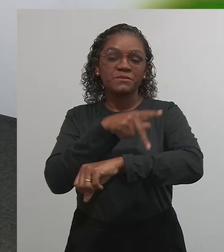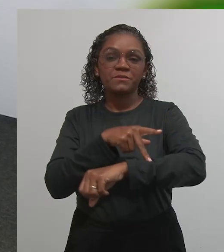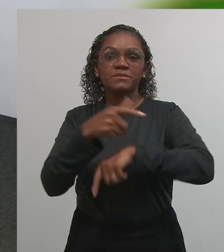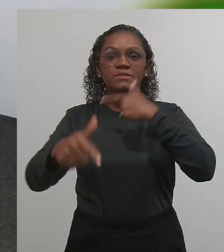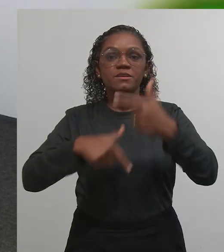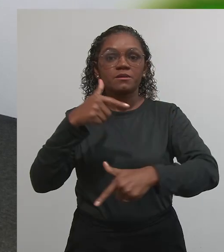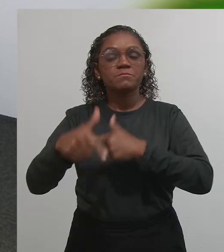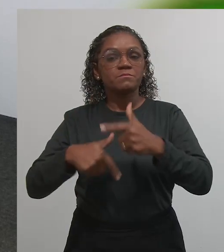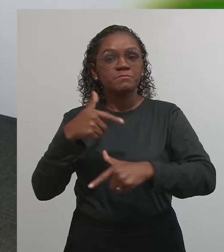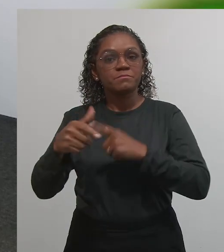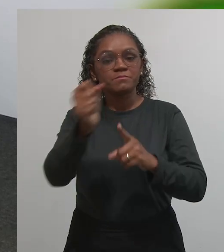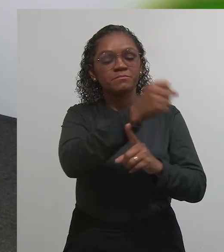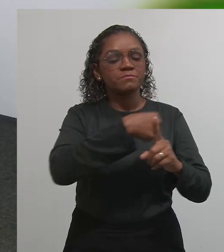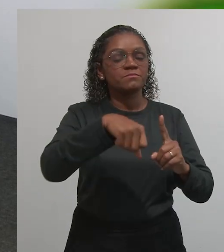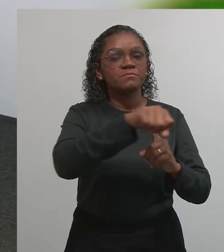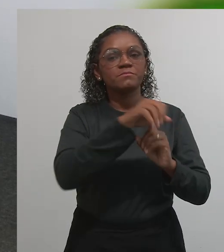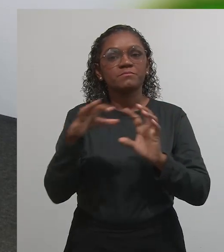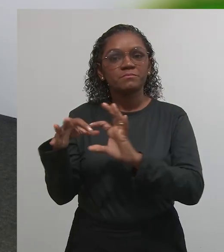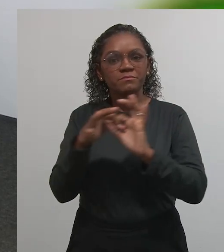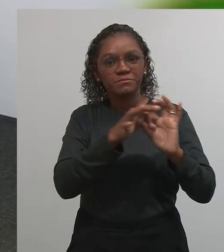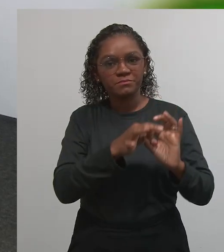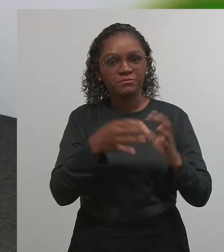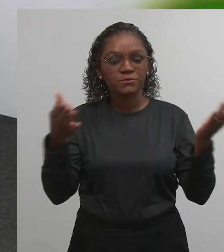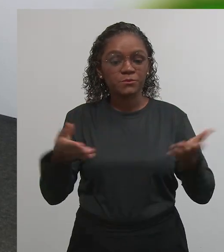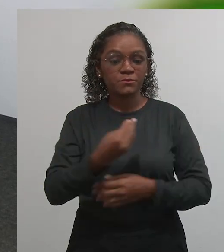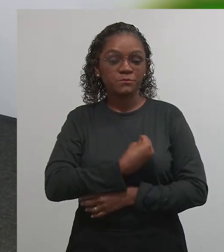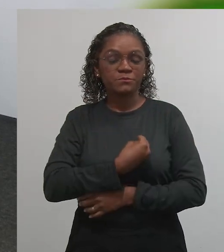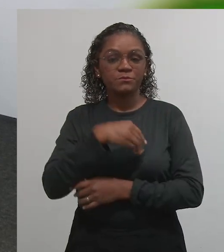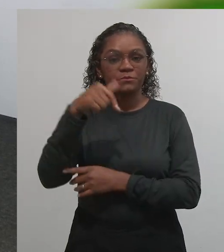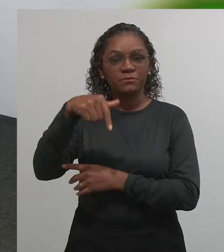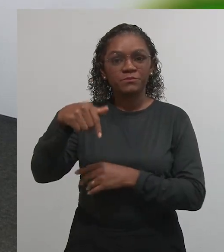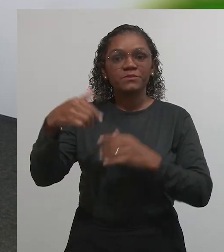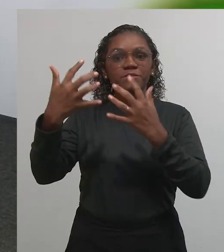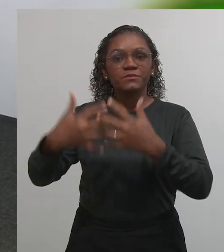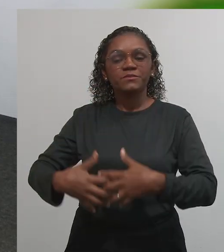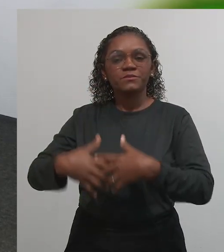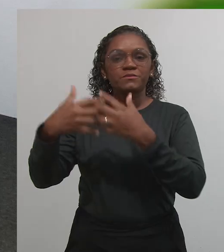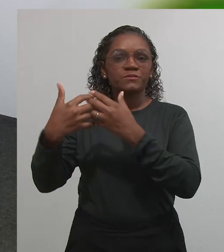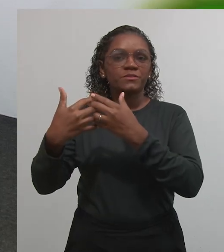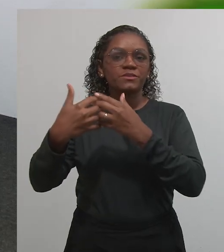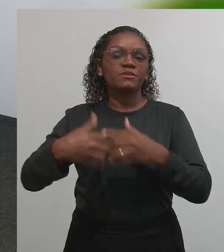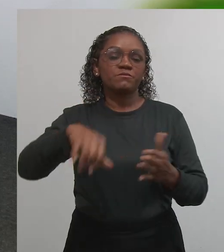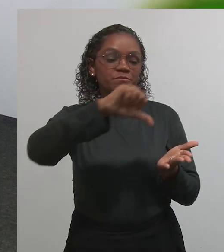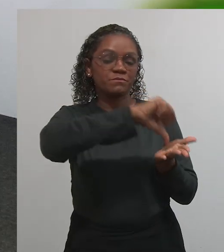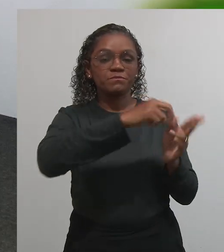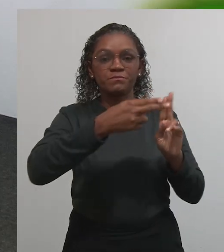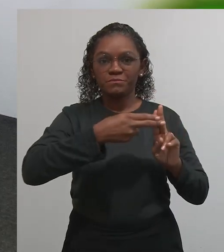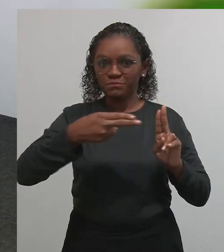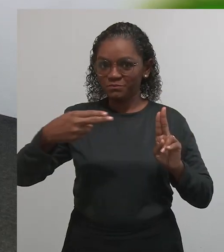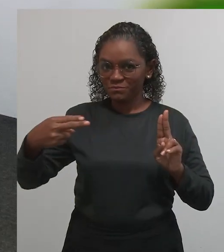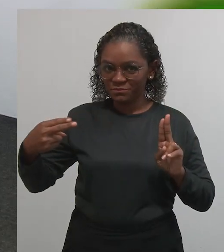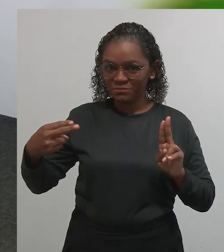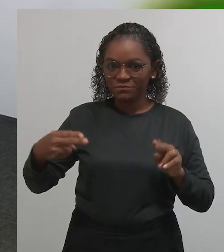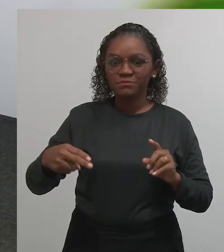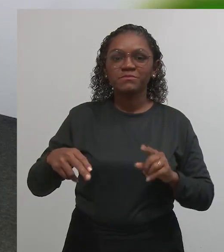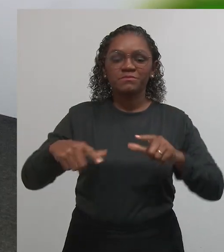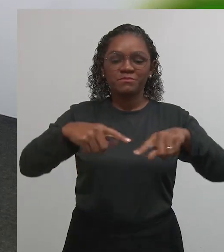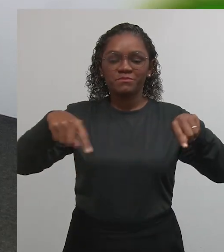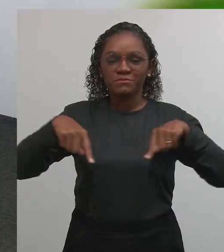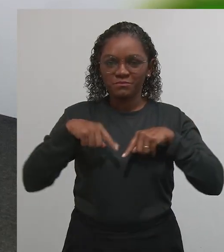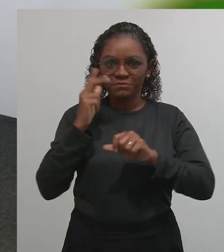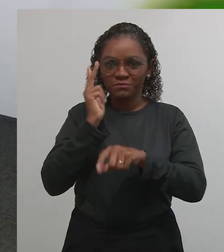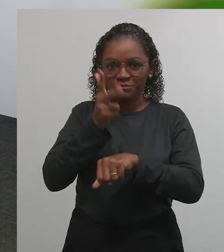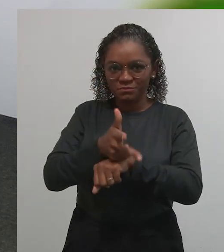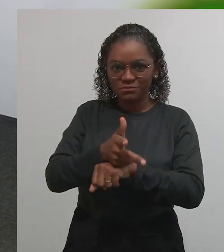e Sociedade. Eu estou aqui no estúdio do IFRO Campus Zona Norte, no cenário de gravação com o